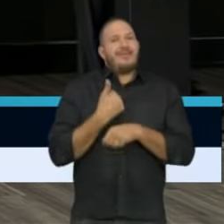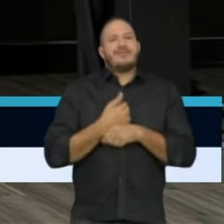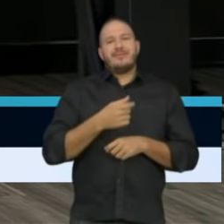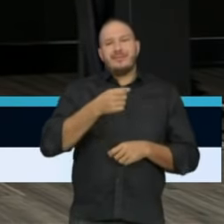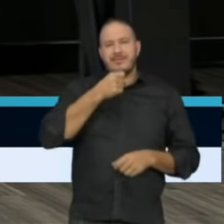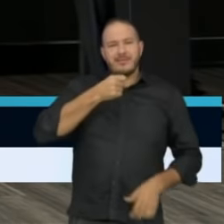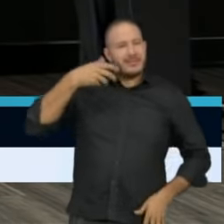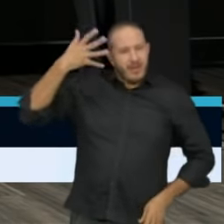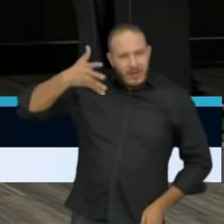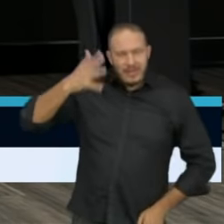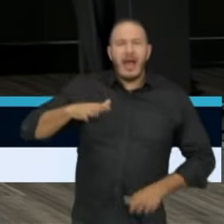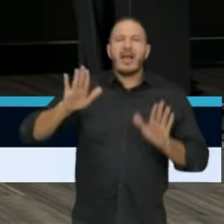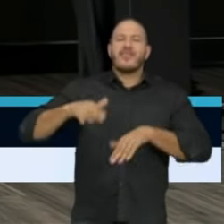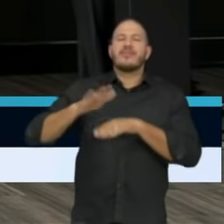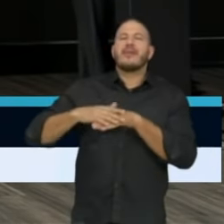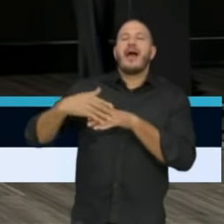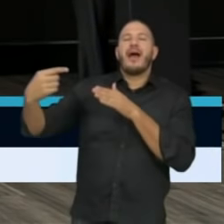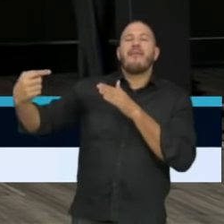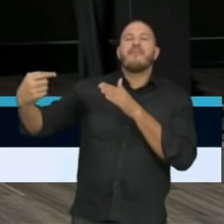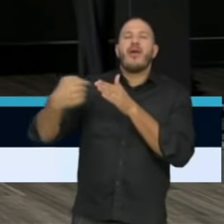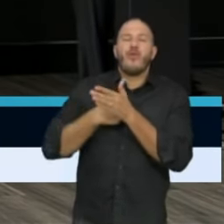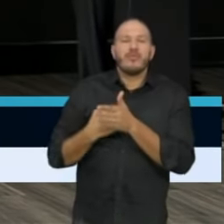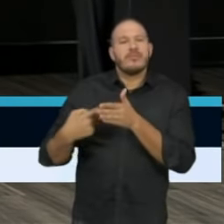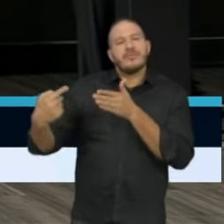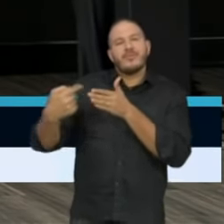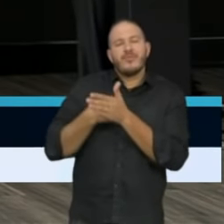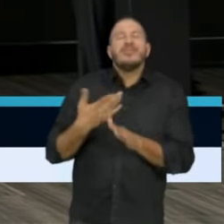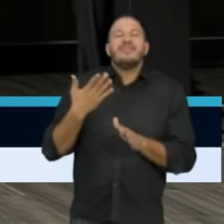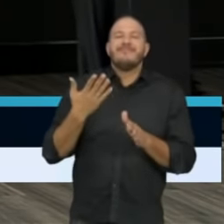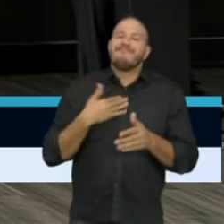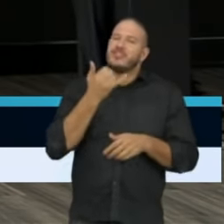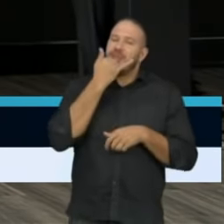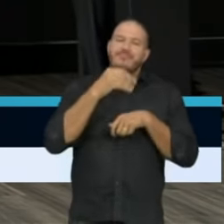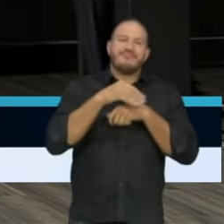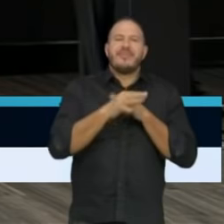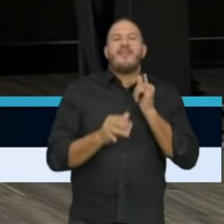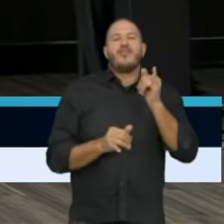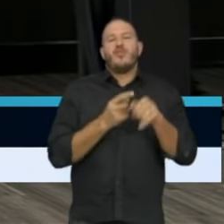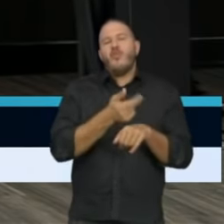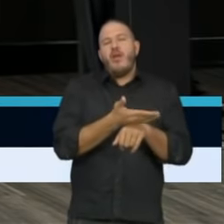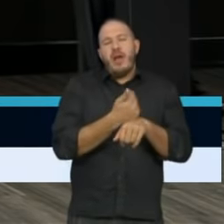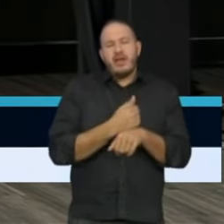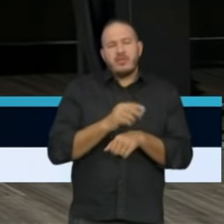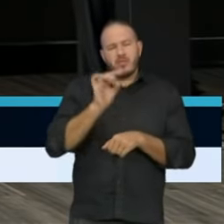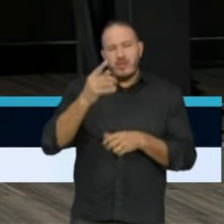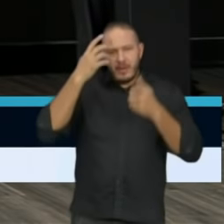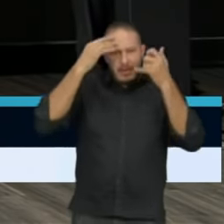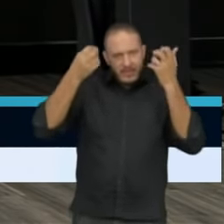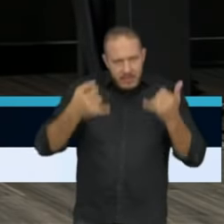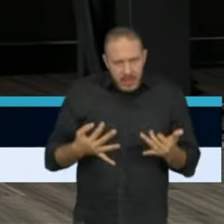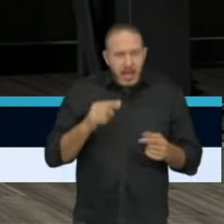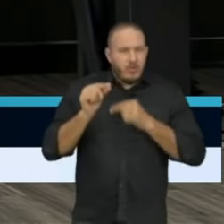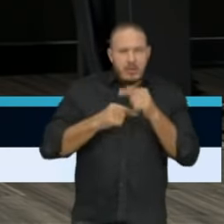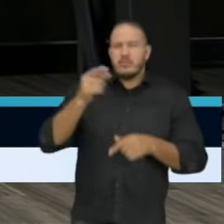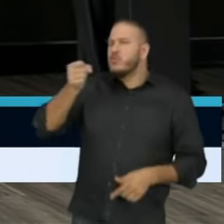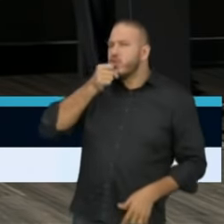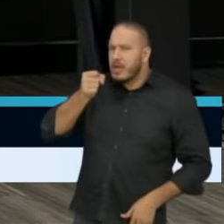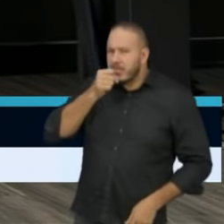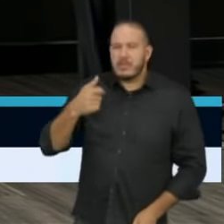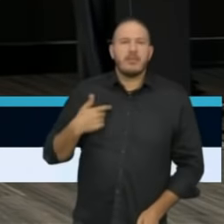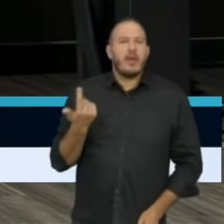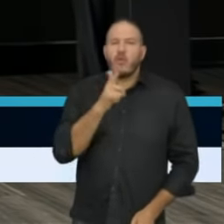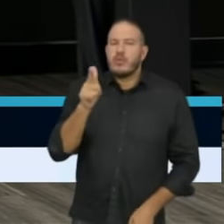Então, muitas vezes, a informação demandada, ela já foi apresentada aqui, apenas para justificar que os jornalistas, por não